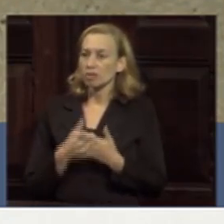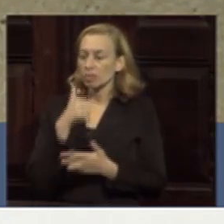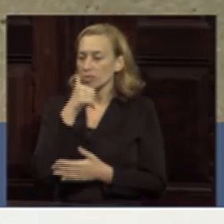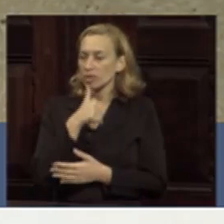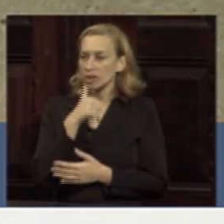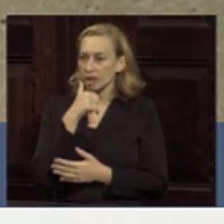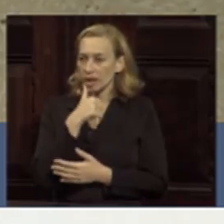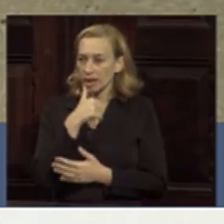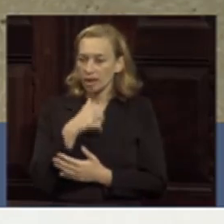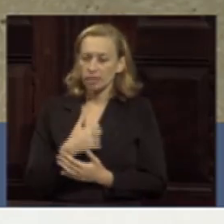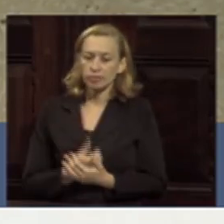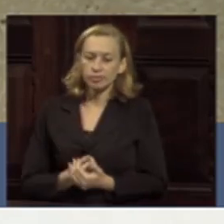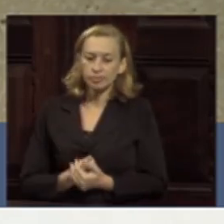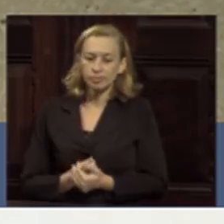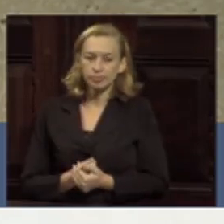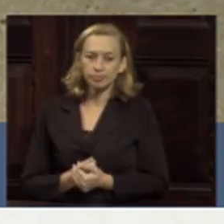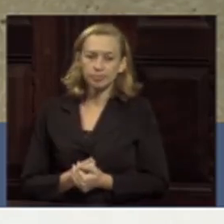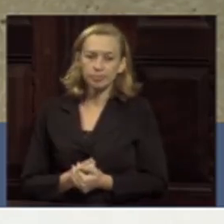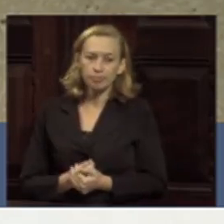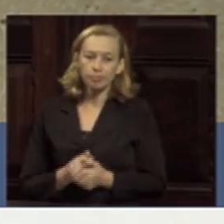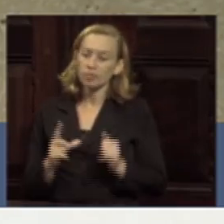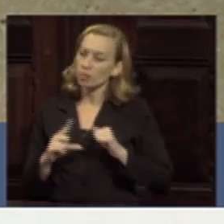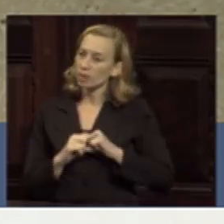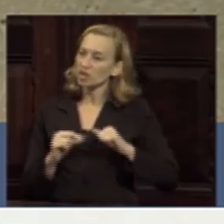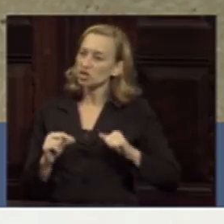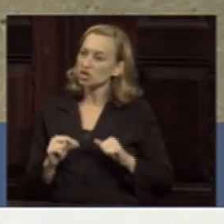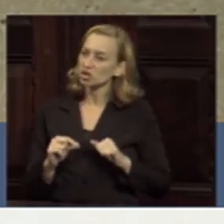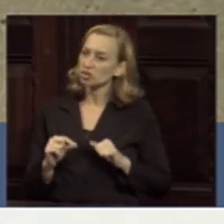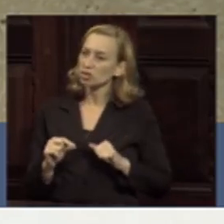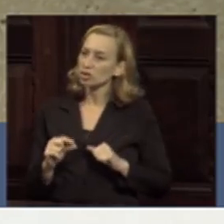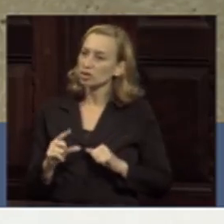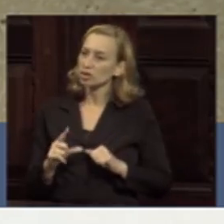CCJ, um artigo que apenas